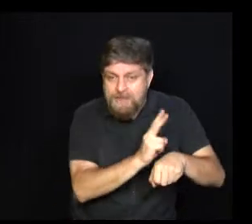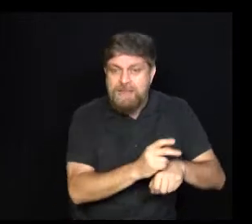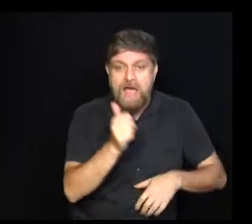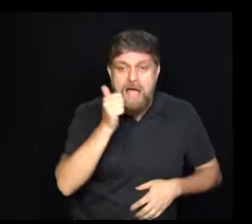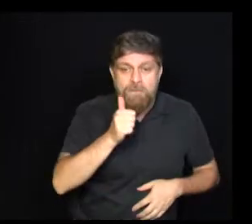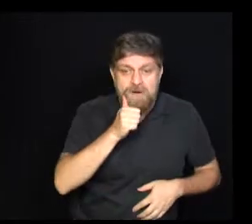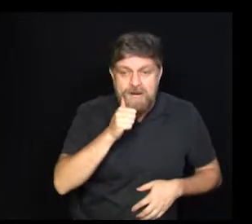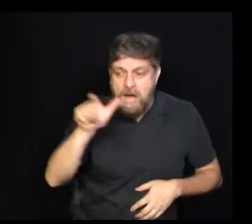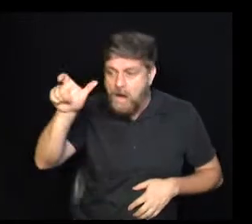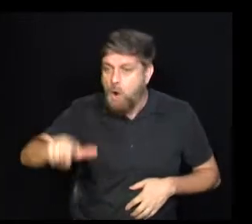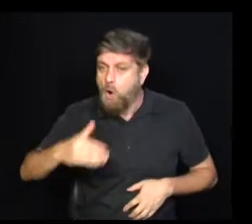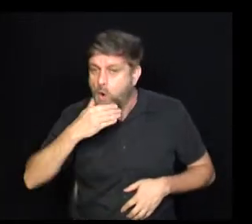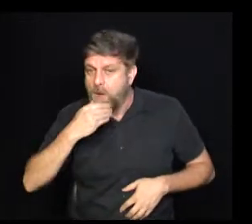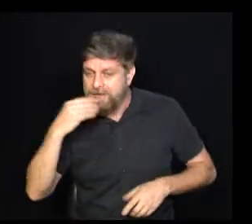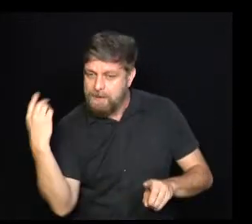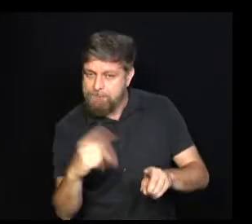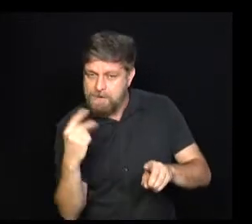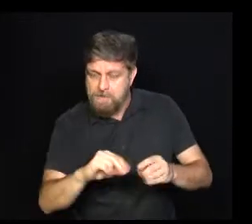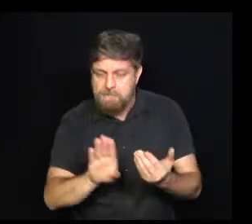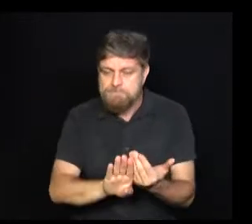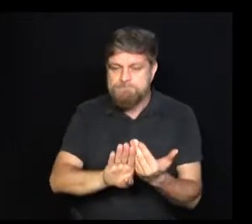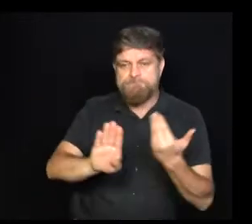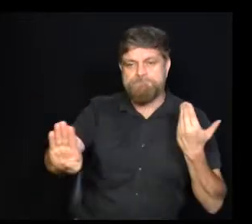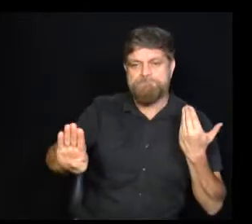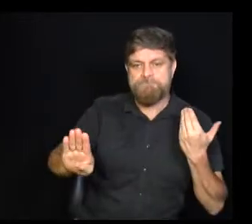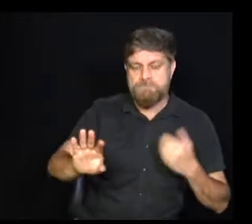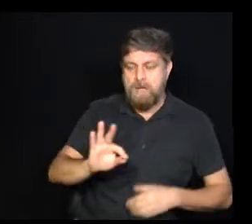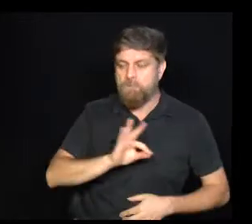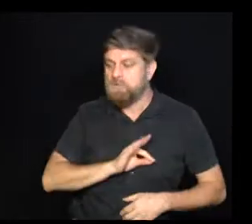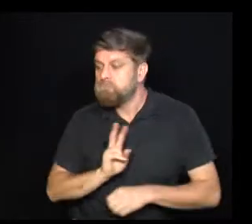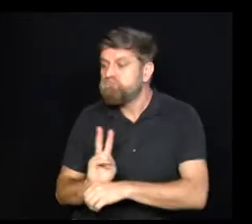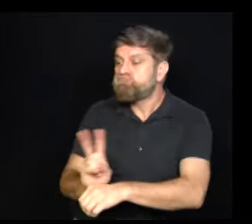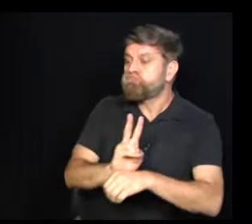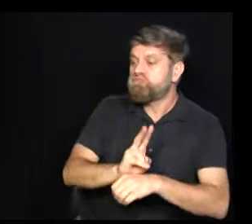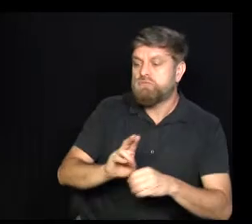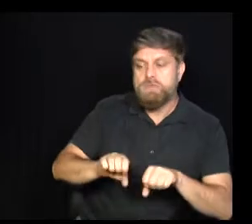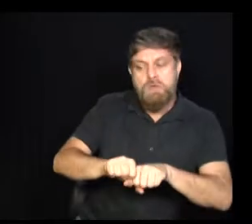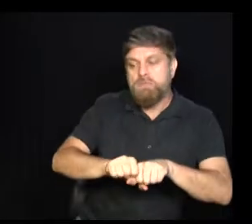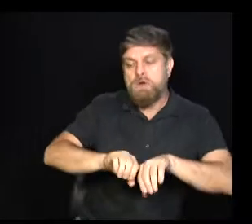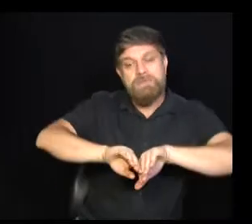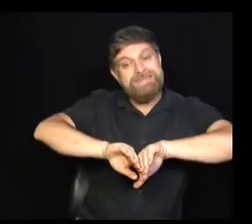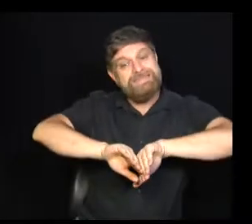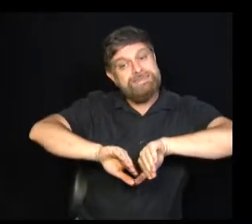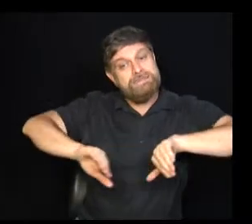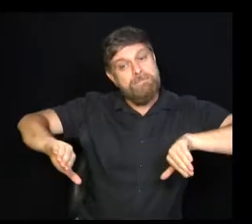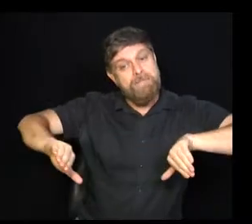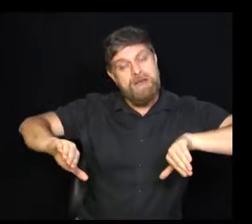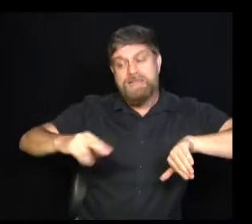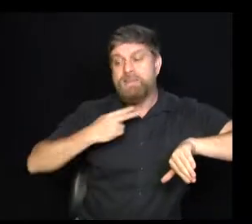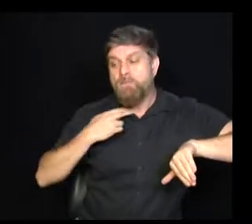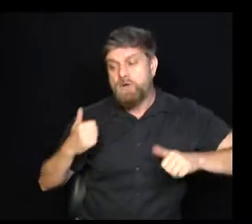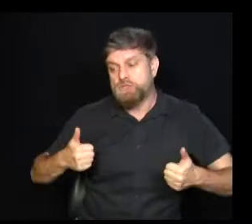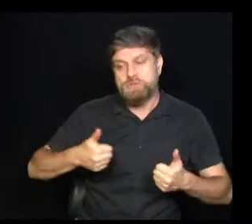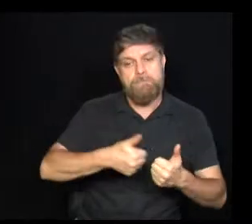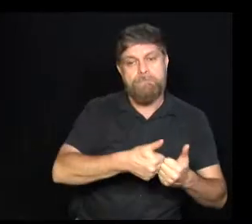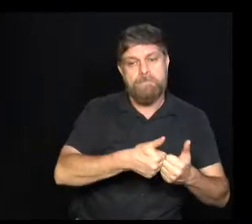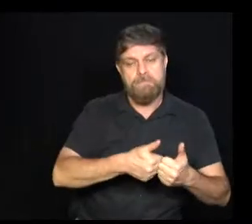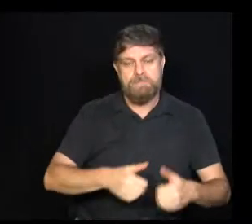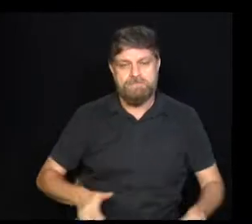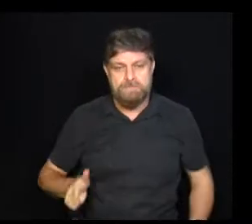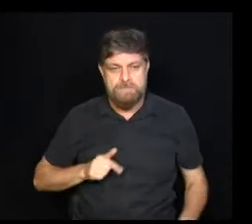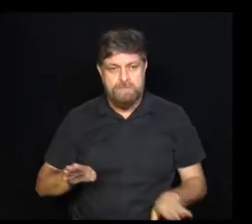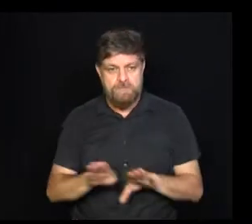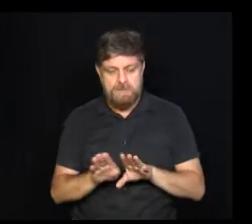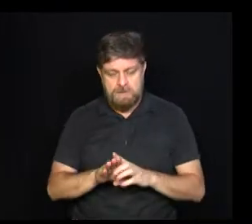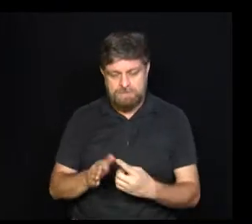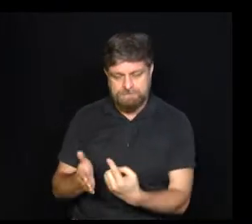que fazem o boletim de ocorrência, solicitam essa medida protetiva. Também tem como objetivo acolher e